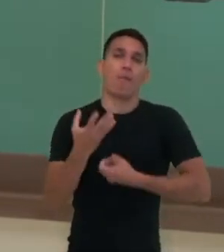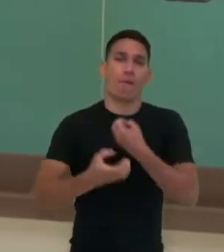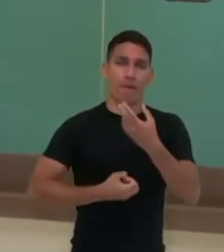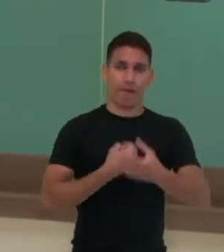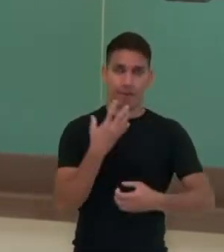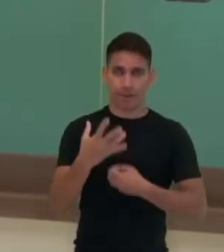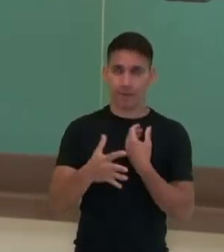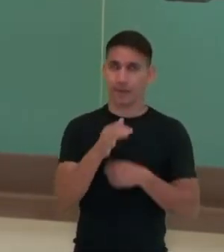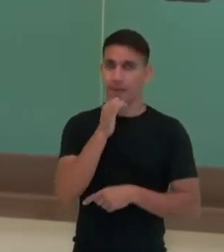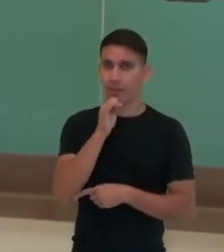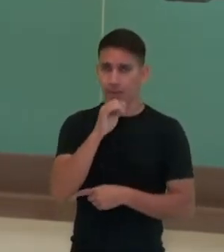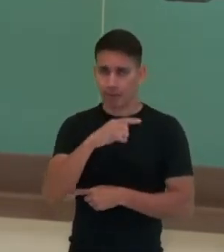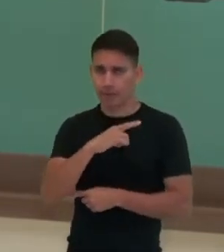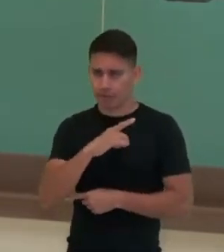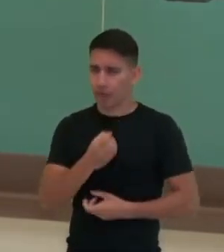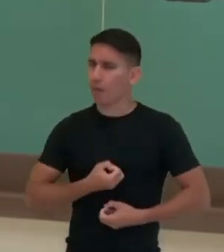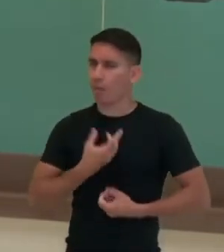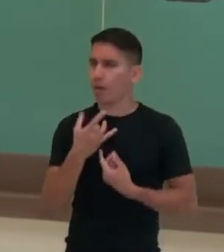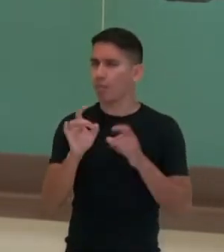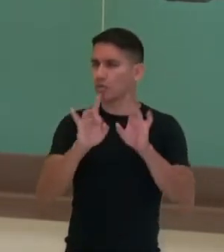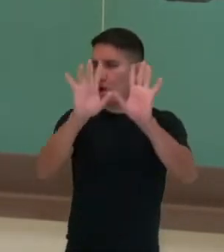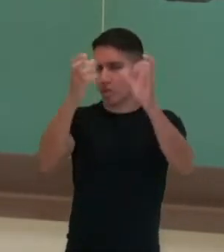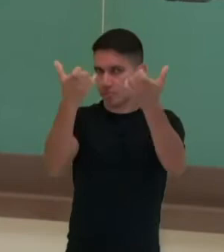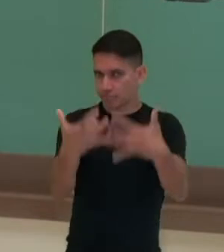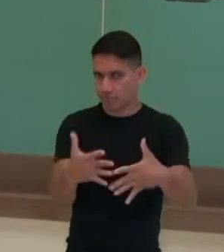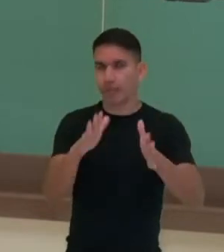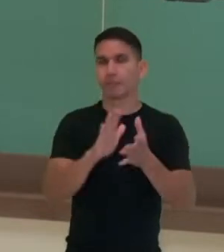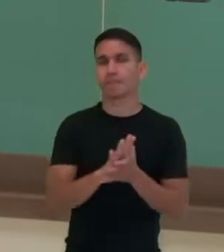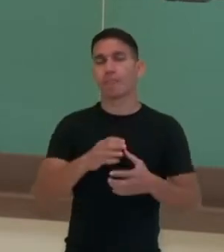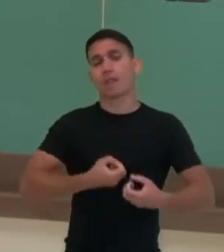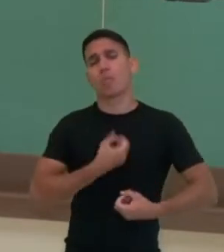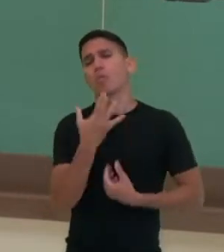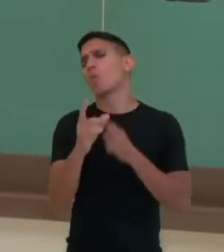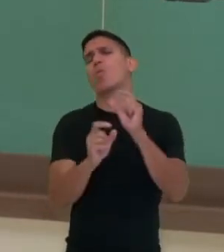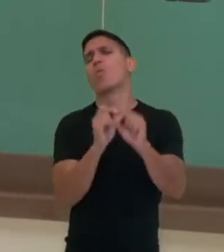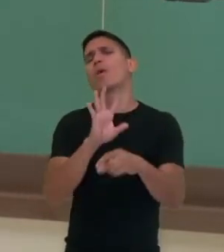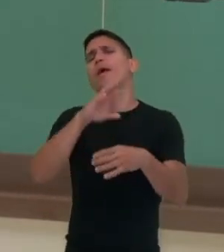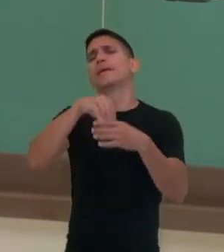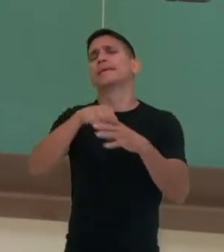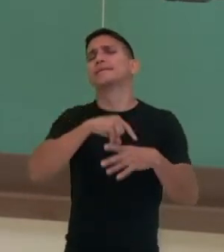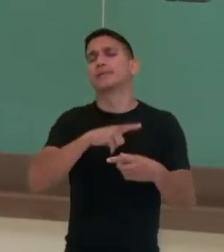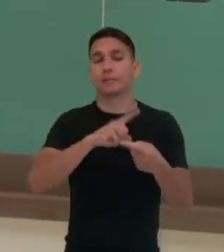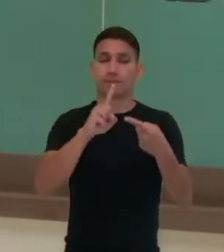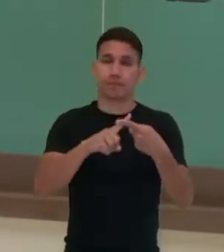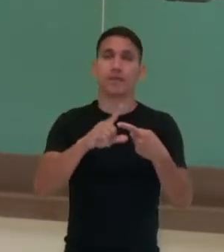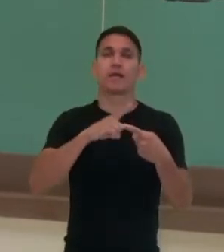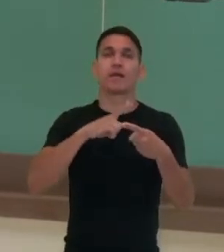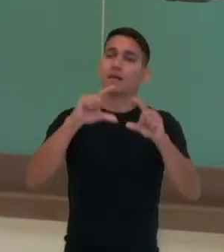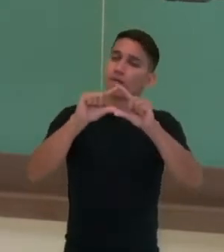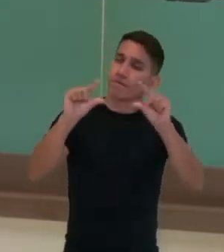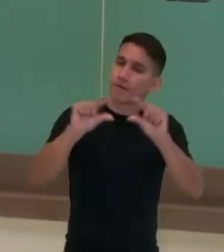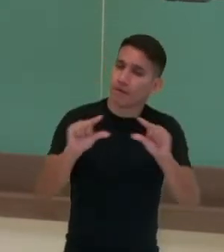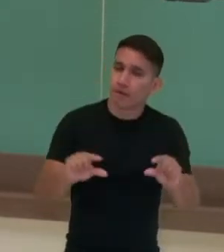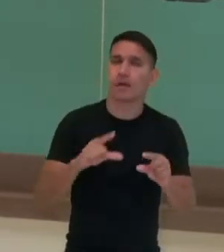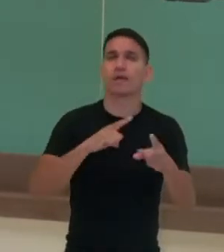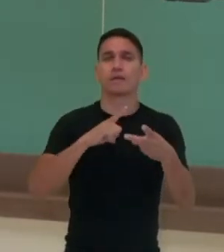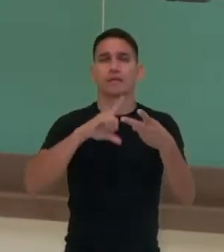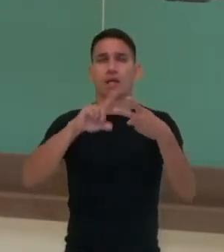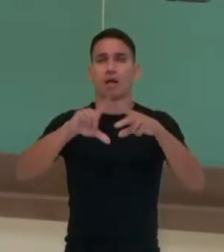Então, peguei um gênero aqui só para explicar. Poema, o que temos no poema? Nós temos lá versos,